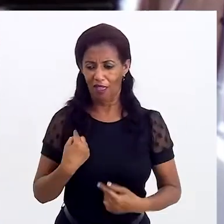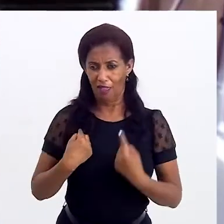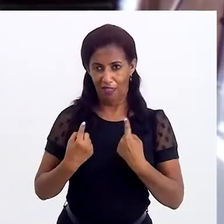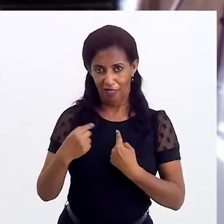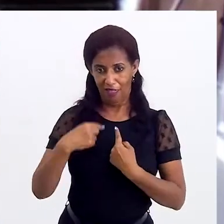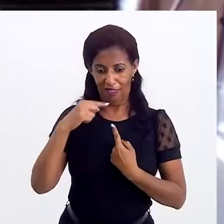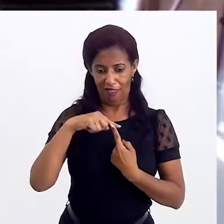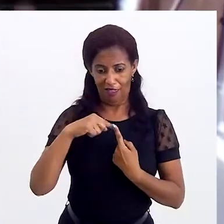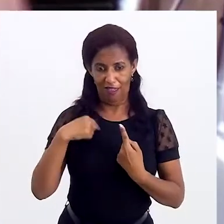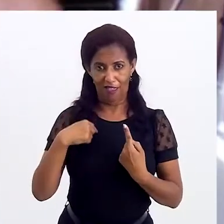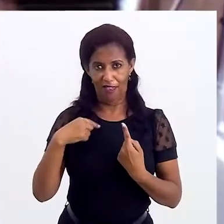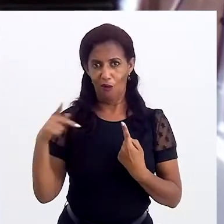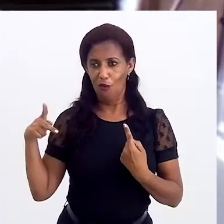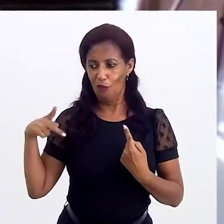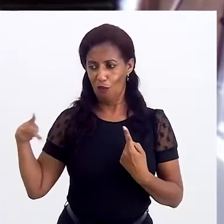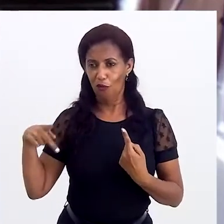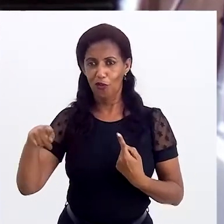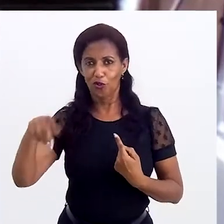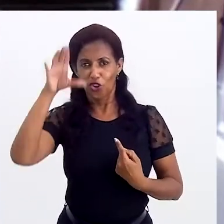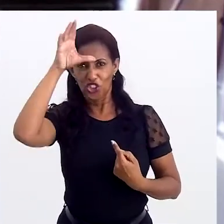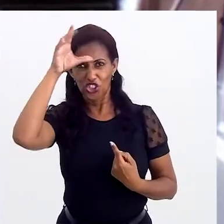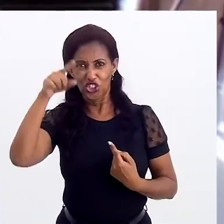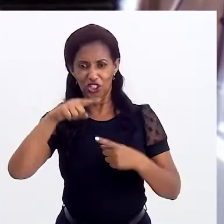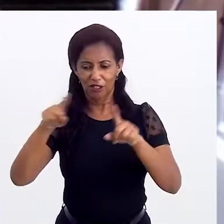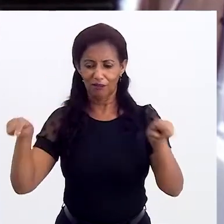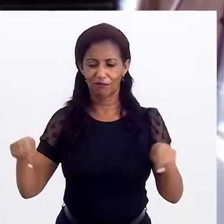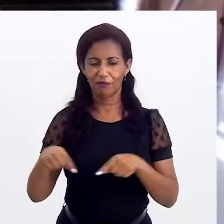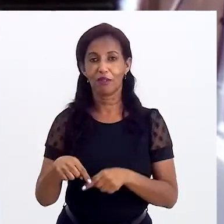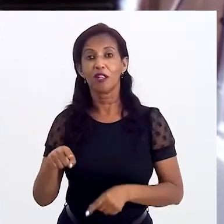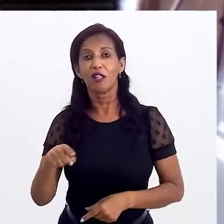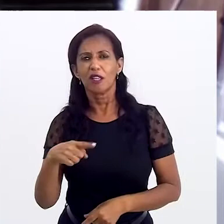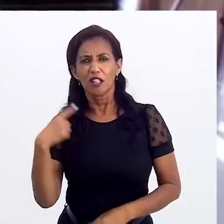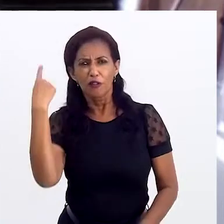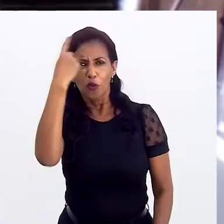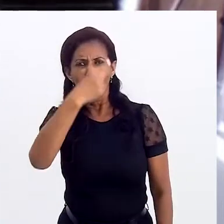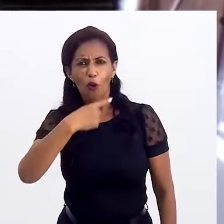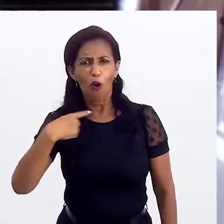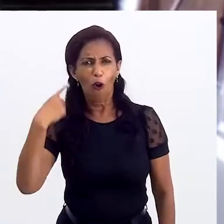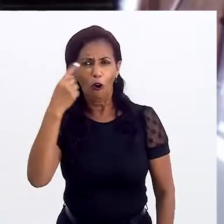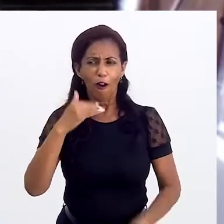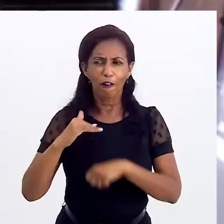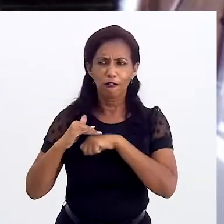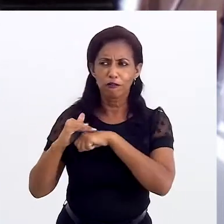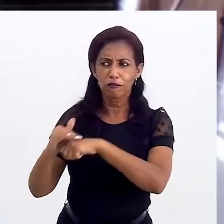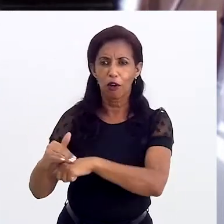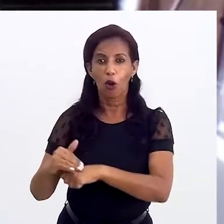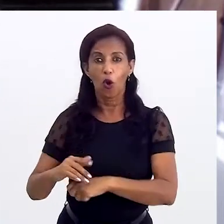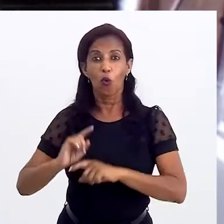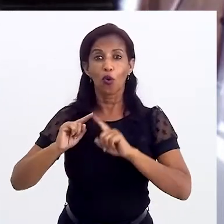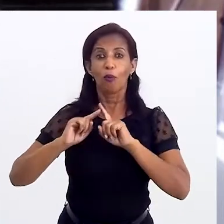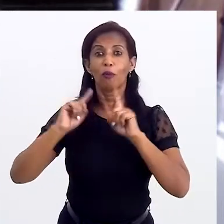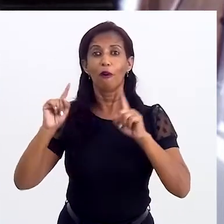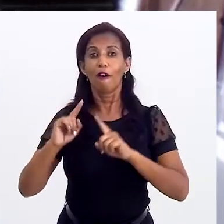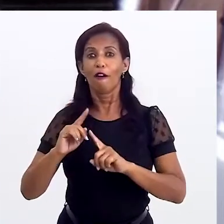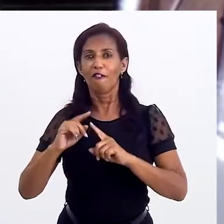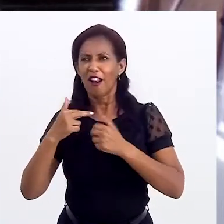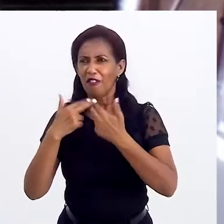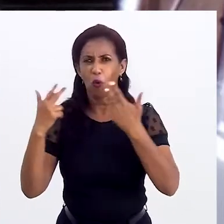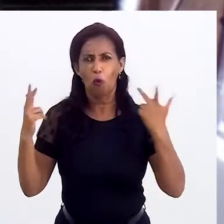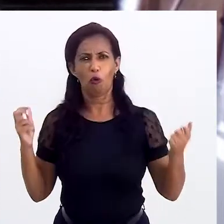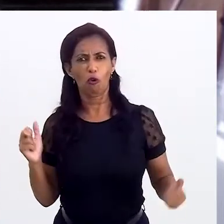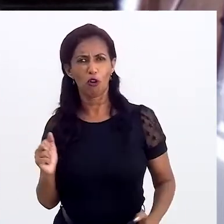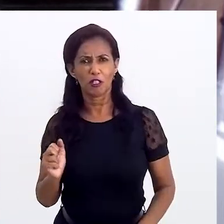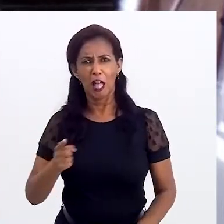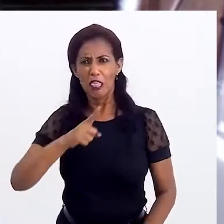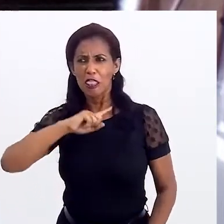num quarto, numa peça, aliás, lá do conservatório, e ficou horas conversando com ele. Quando o cara se alterava e